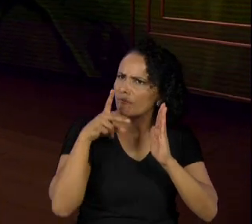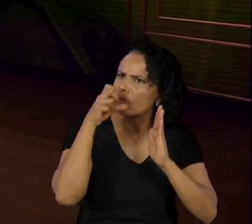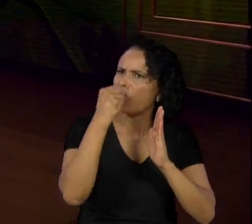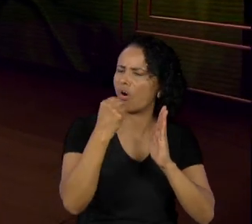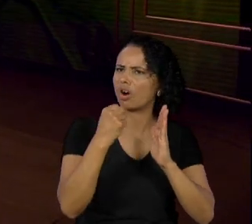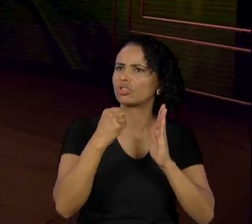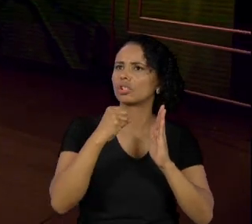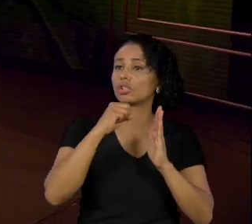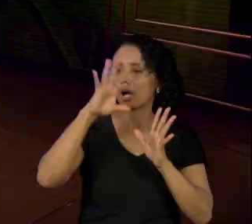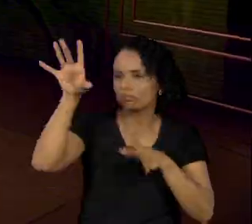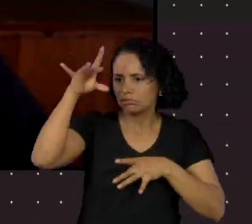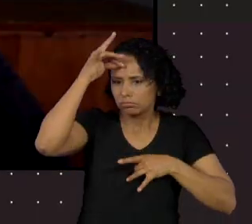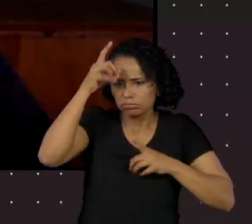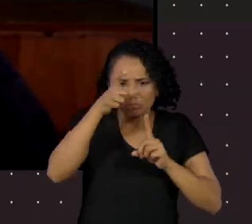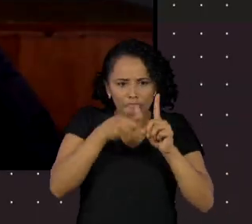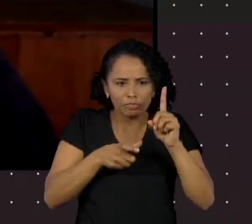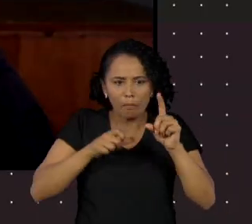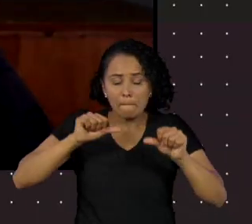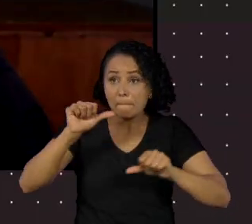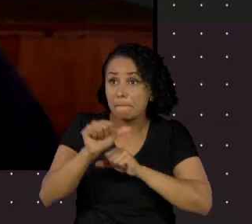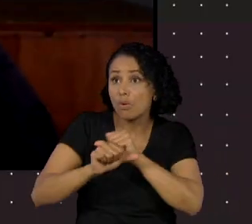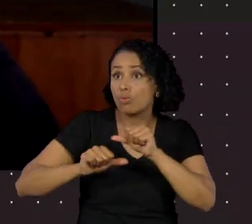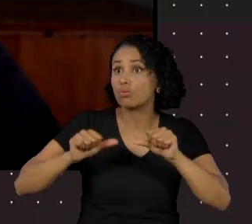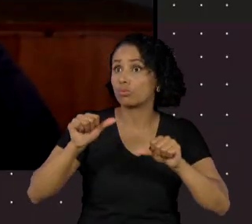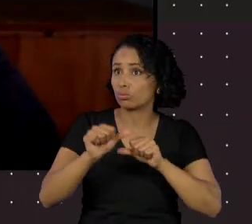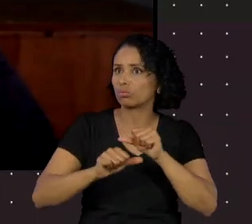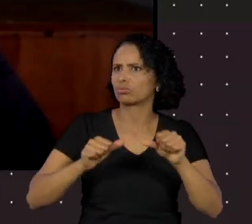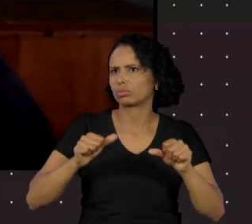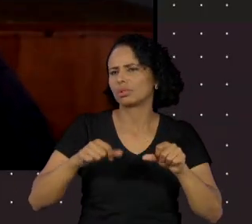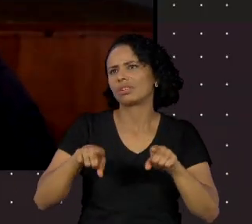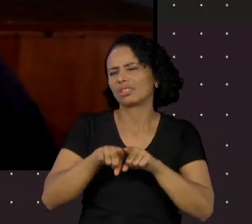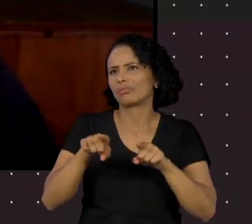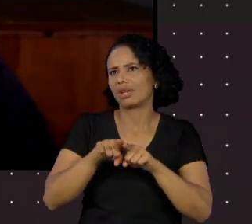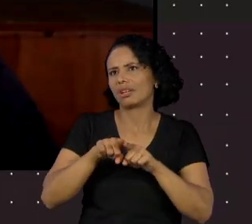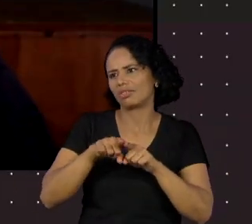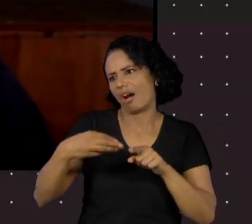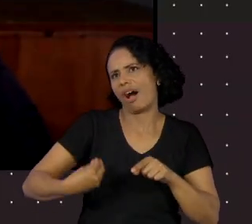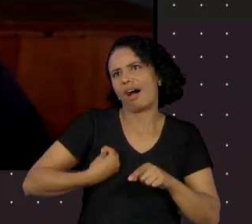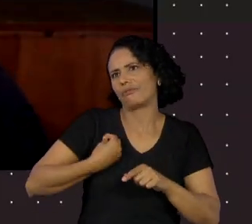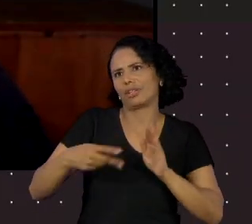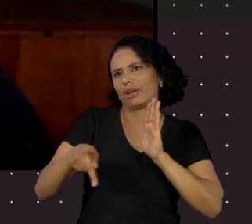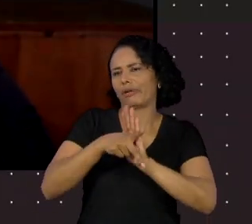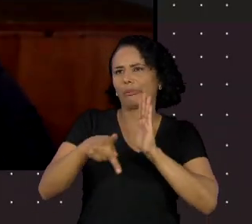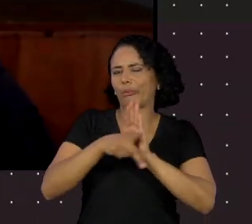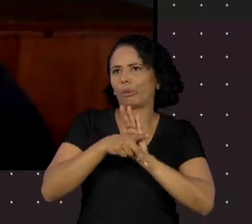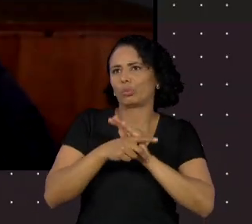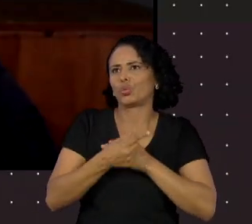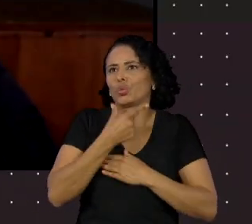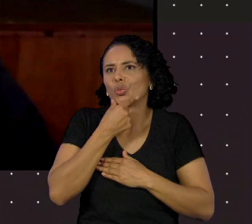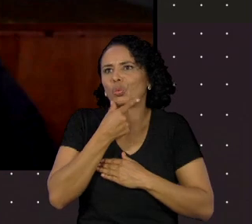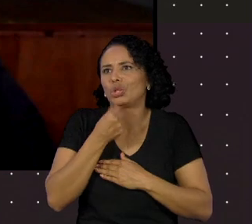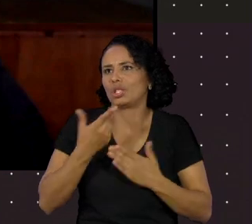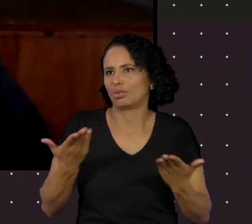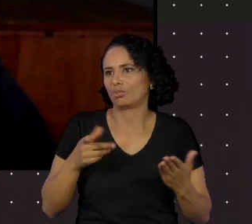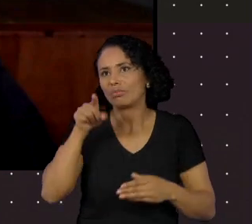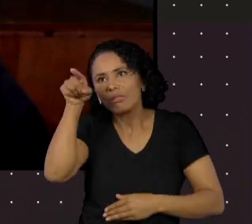de personagem, né? Um personagem que ganhava a vida como um menino em Nova York, o roteiro do